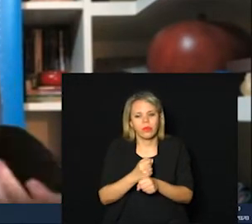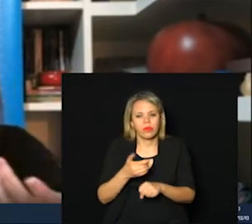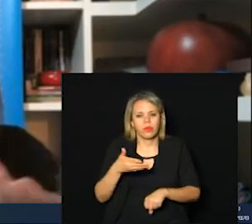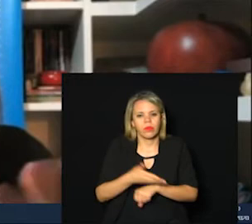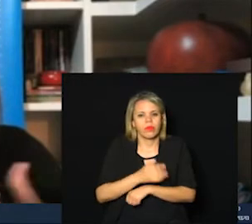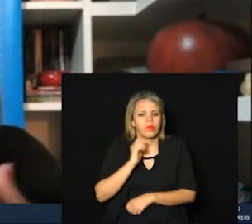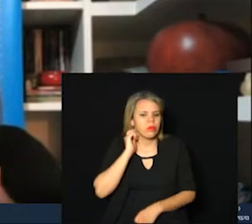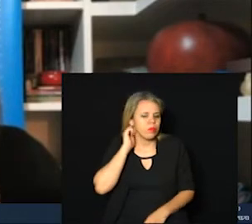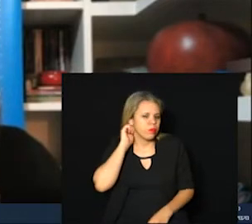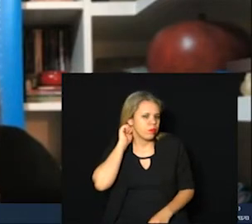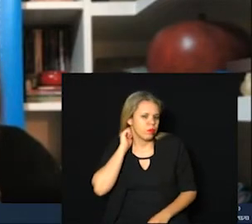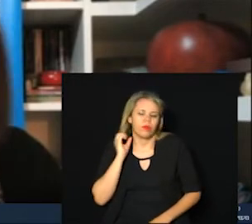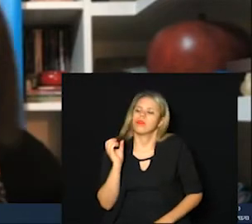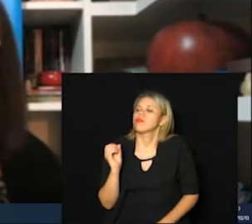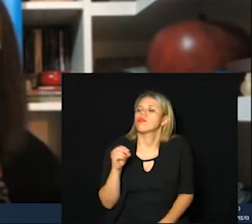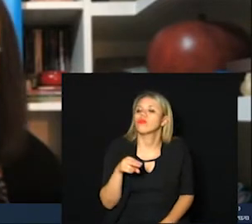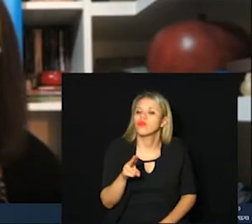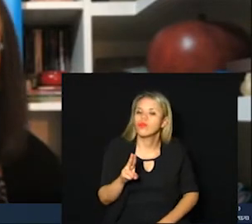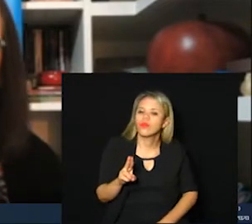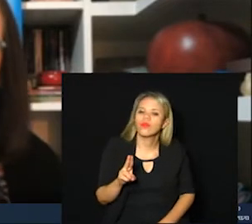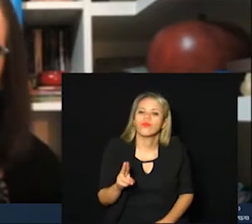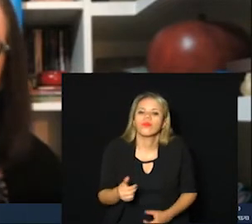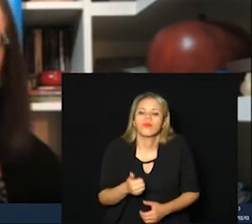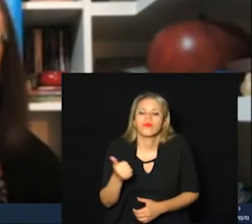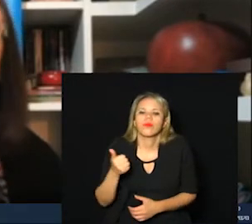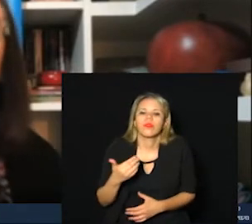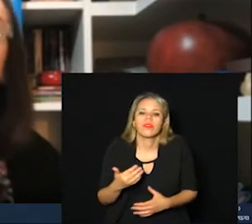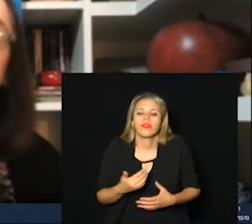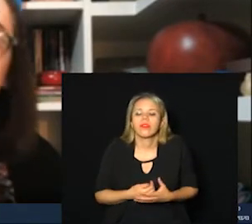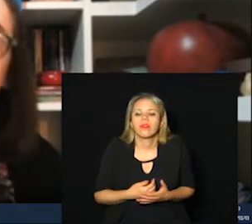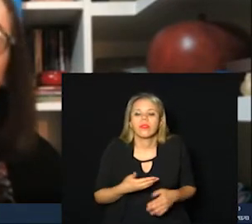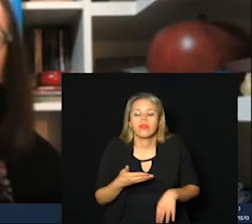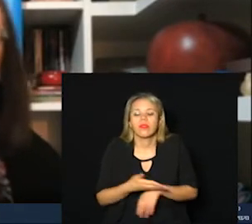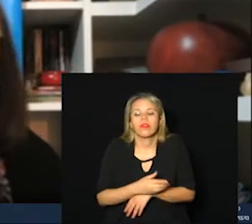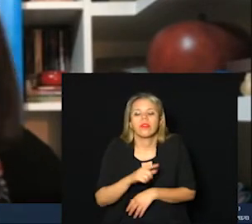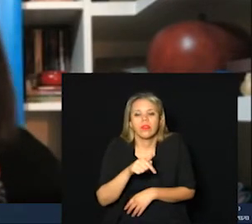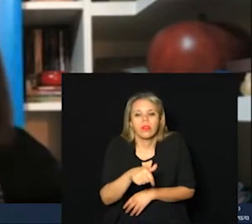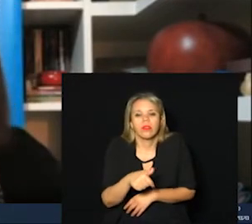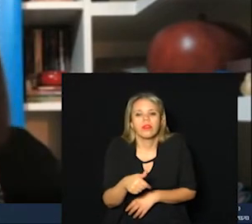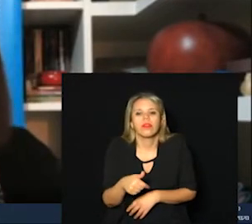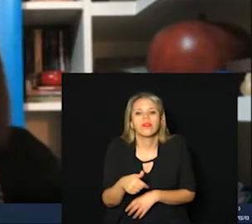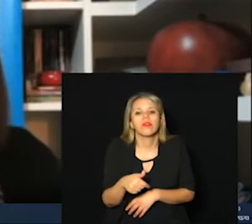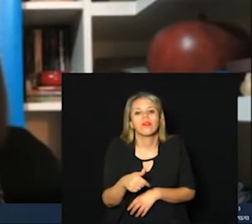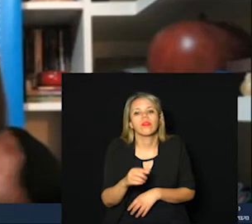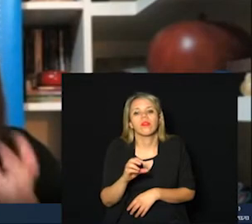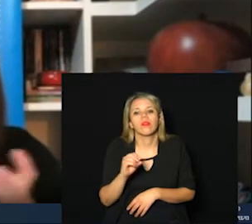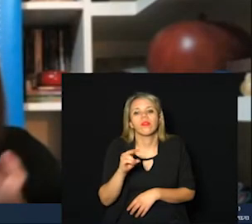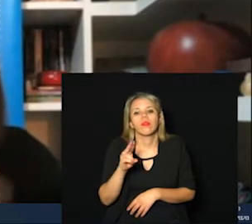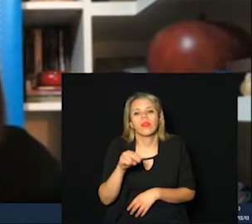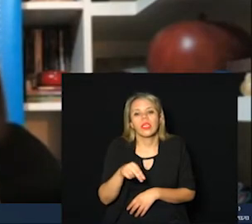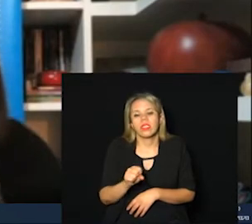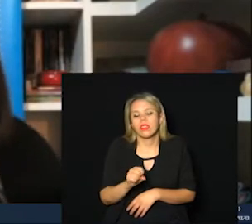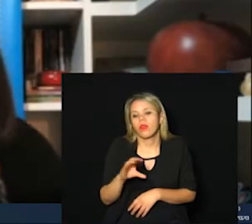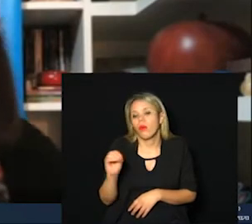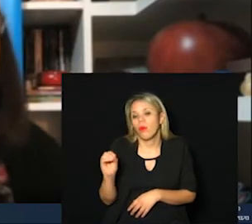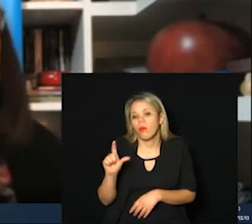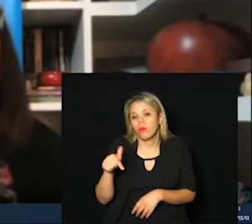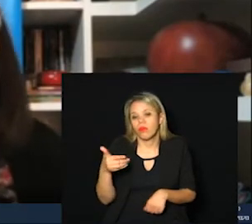Nações Unidas, eu entrei primeiro no UNICEF e depois fui para a Unesco. E logo que eu cheguei na